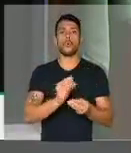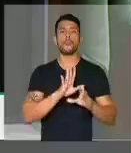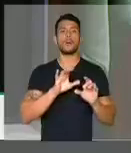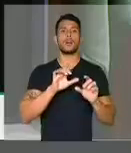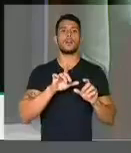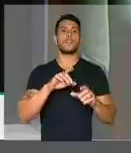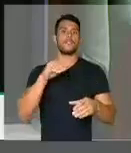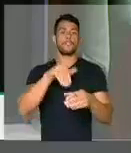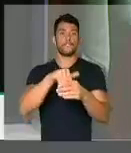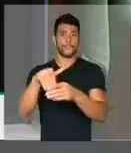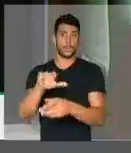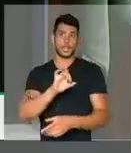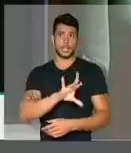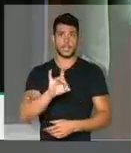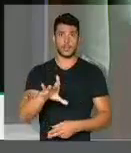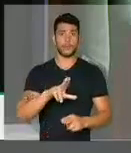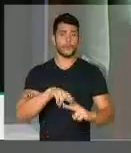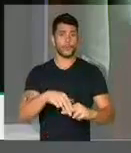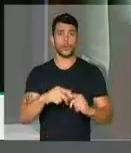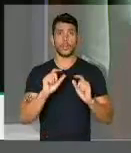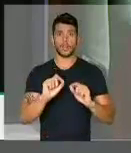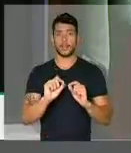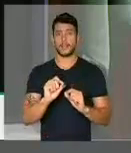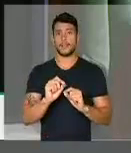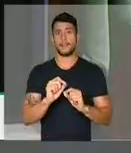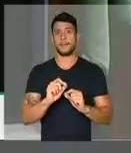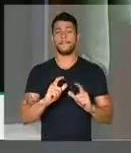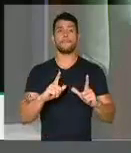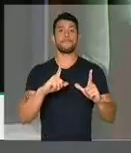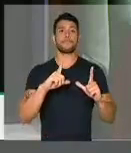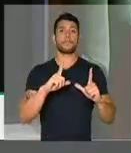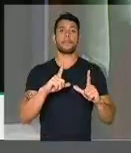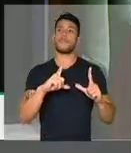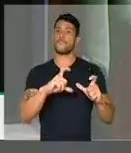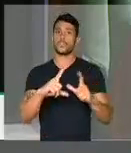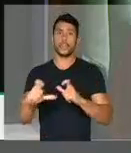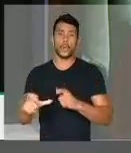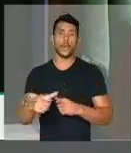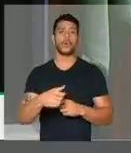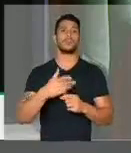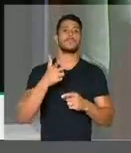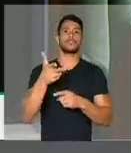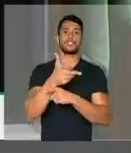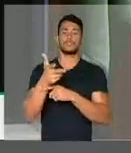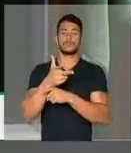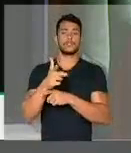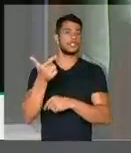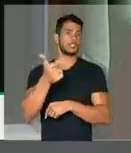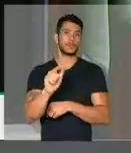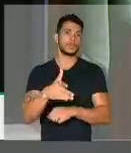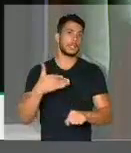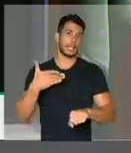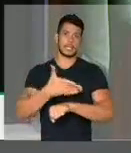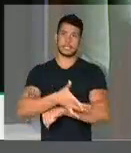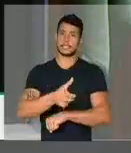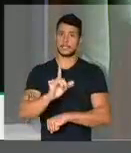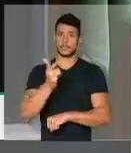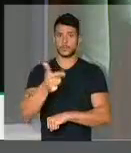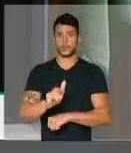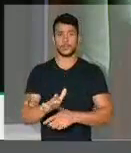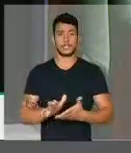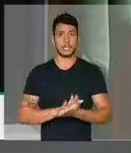fotógrafos, cinegrafistas não têm acesso às decisões do Supremo Tribunal Federal